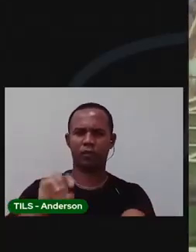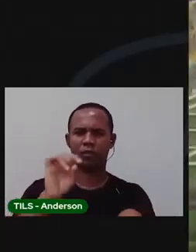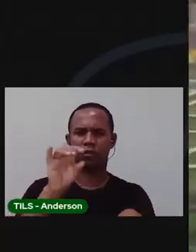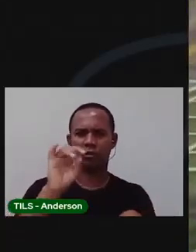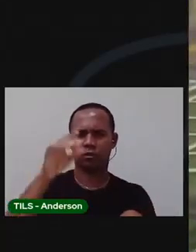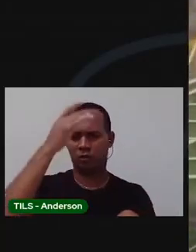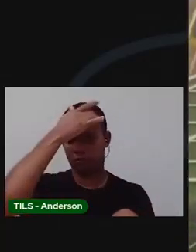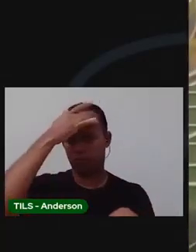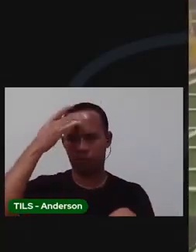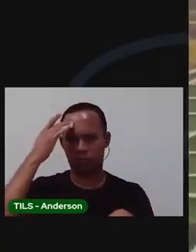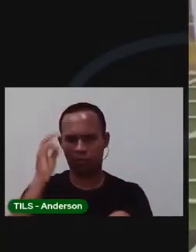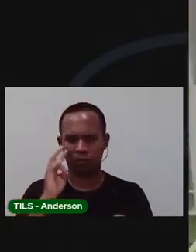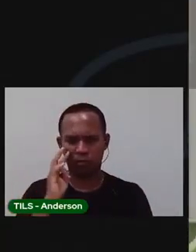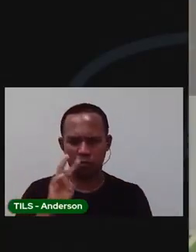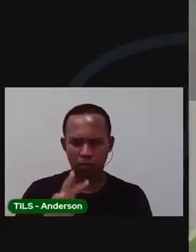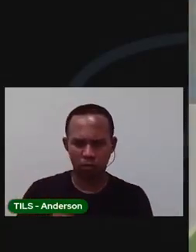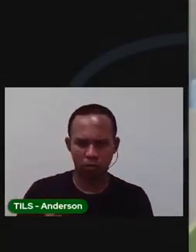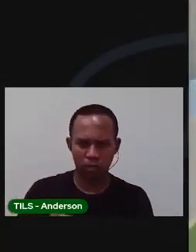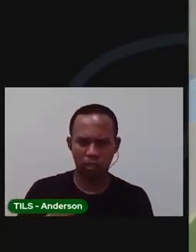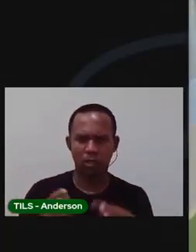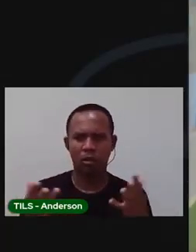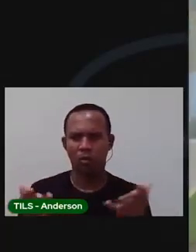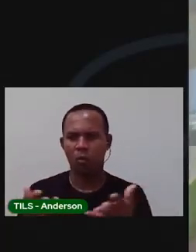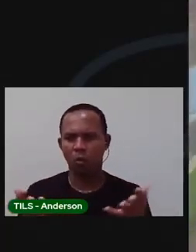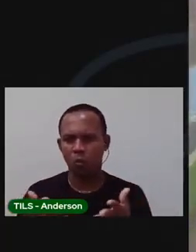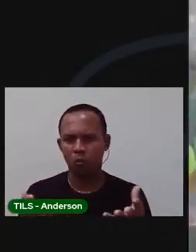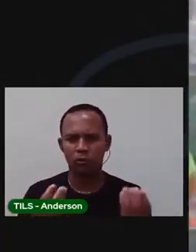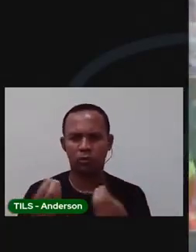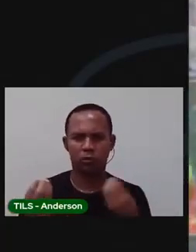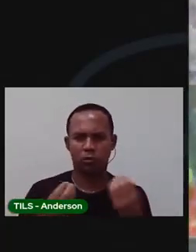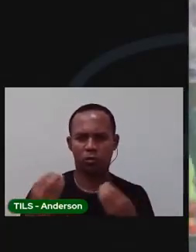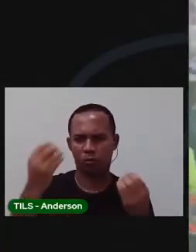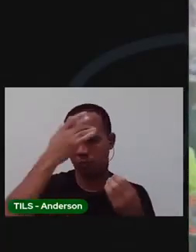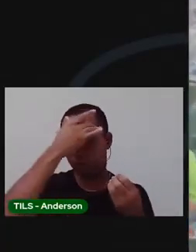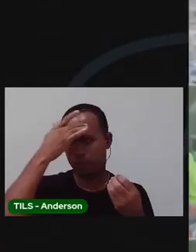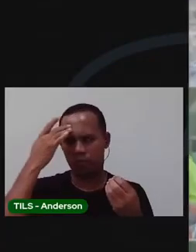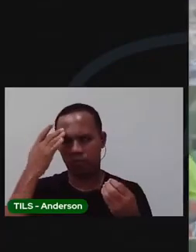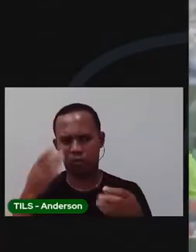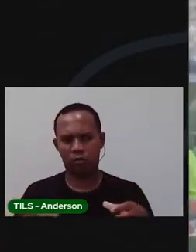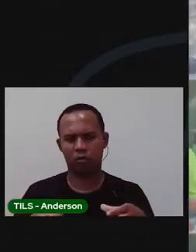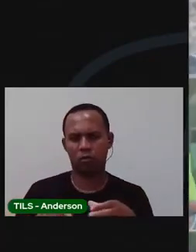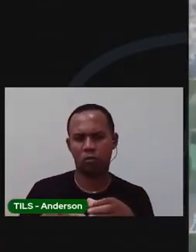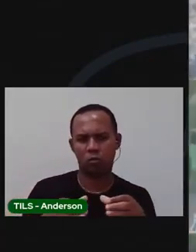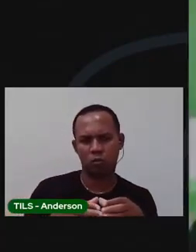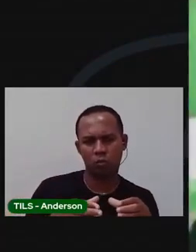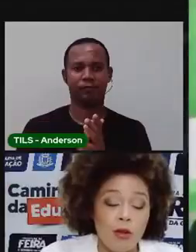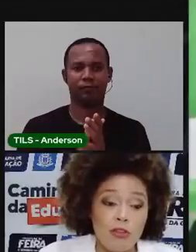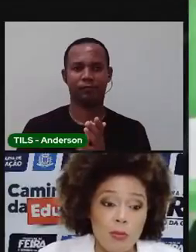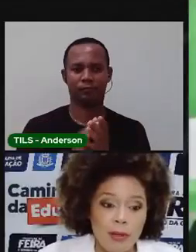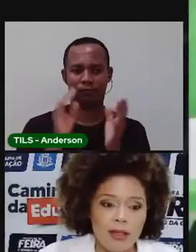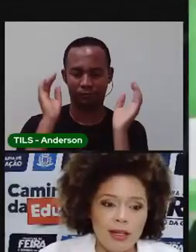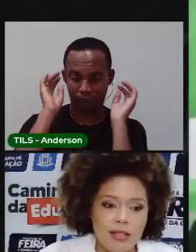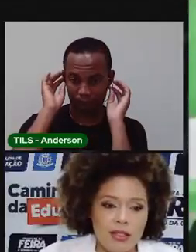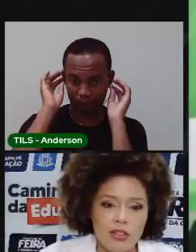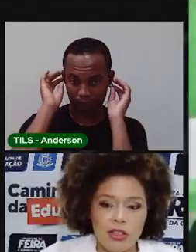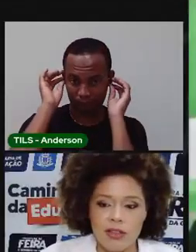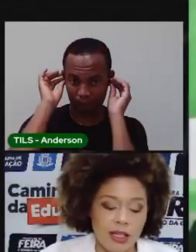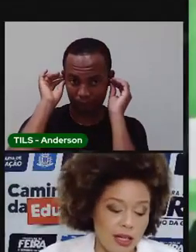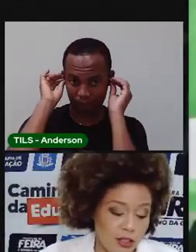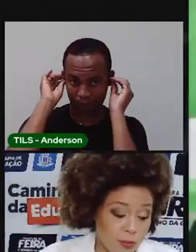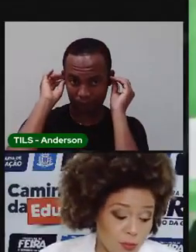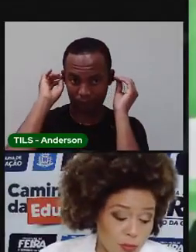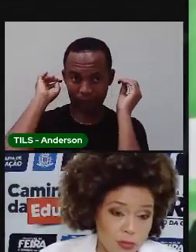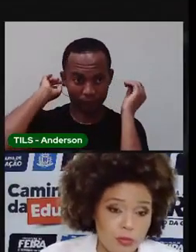de qualidade, que hoje atua com a metade dos cooperados para evitar aglomeração. O vídeo bem interessante,